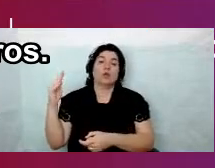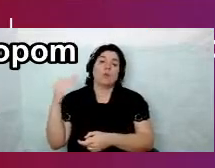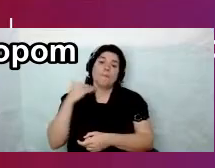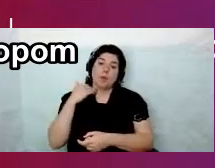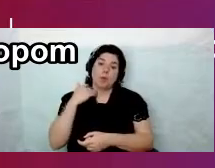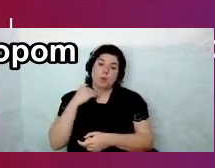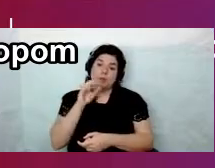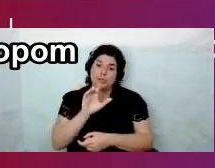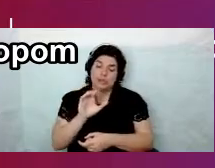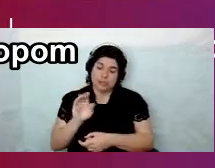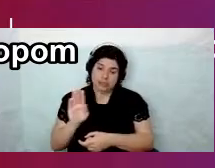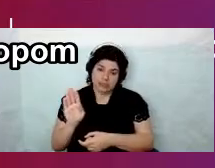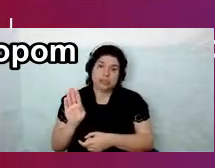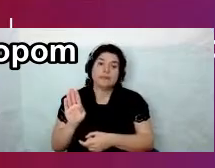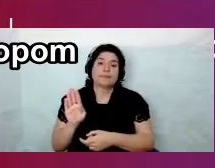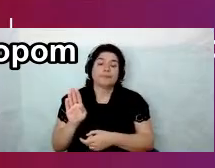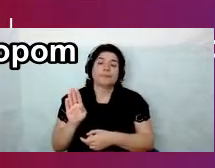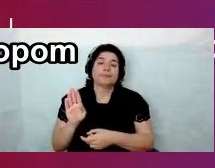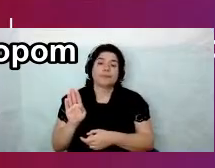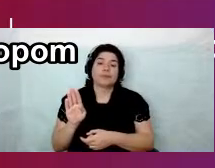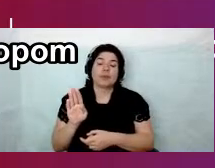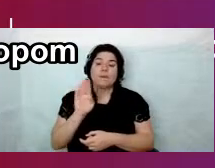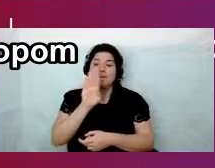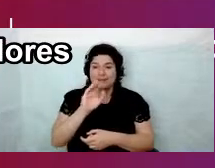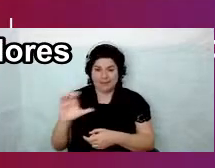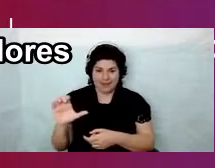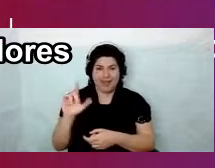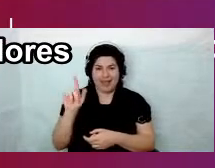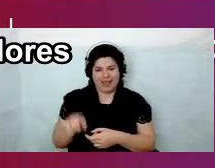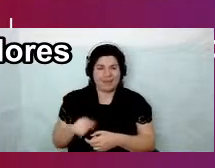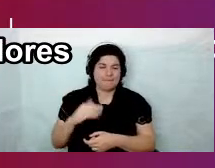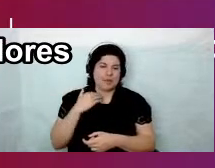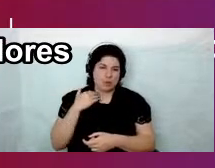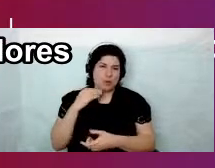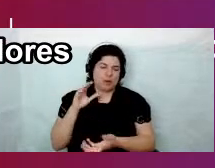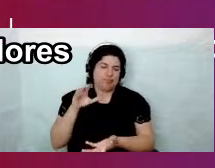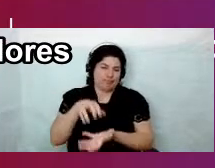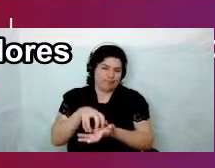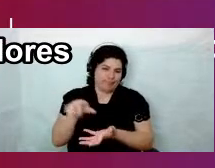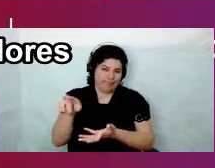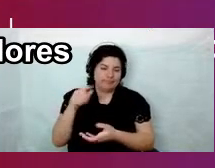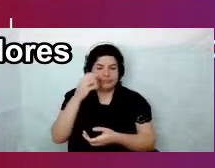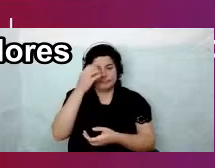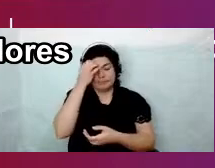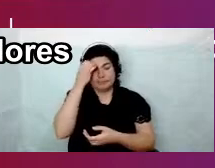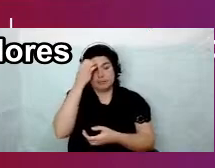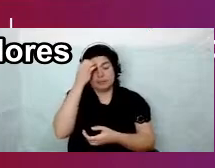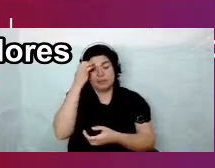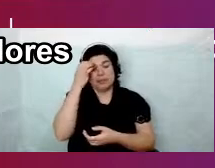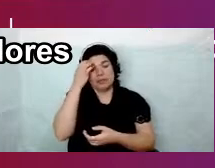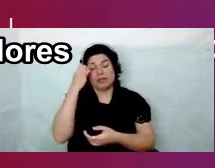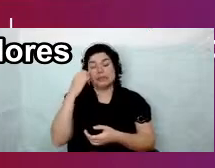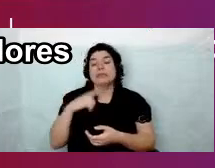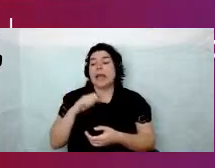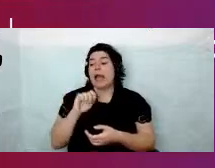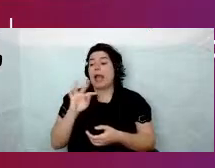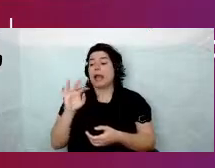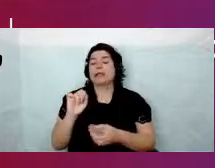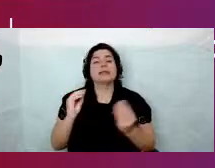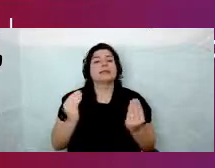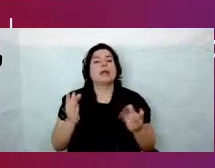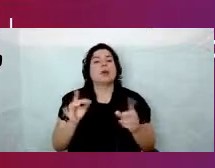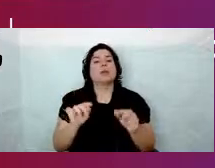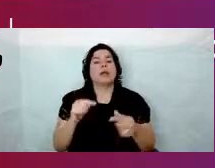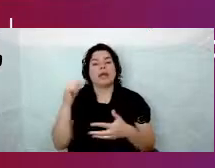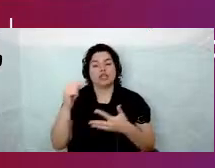taxa de juros, né? Então, ele solta uma ata, o Copom, e essa ata, ela dá alguns indicadores do